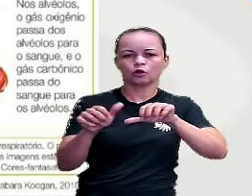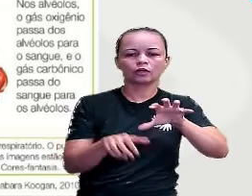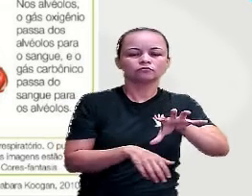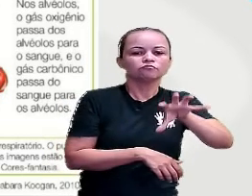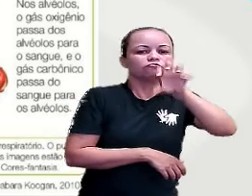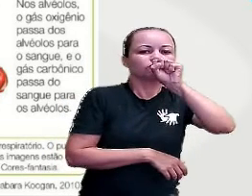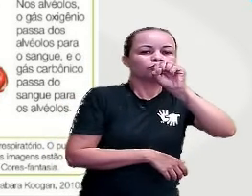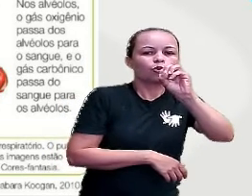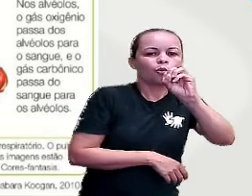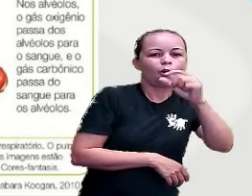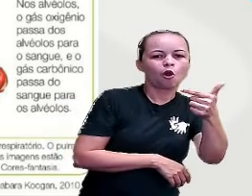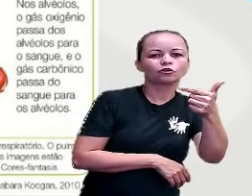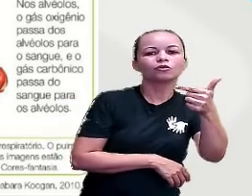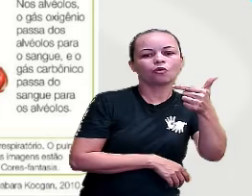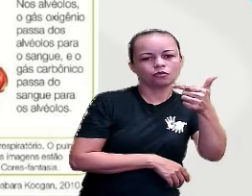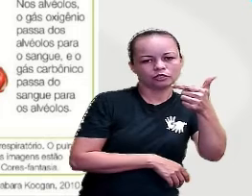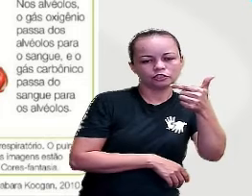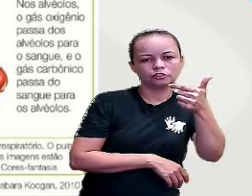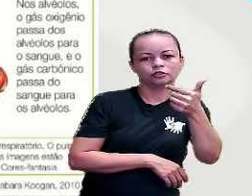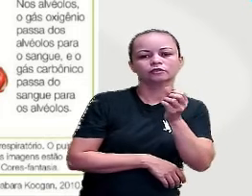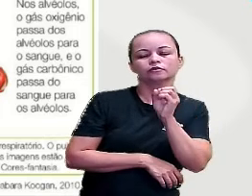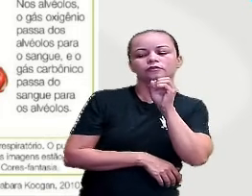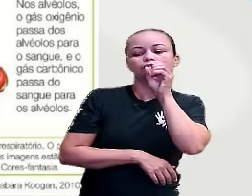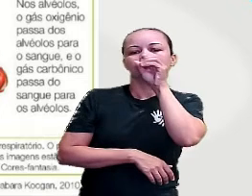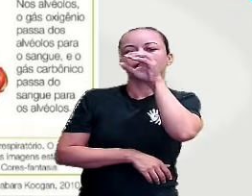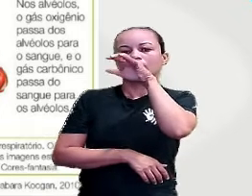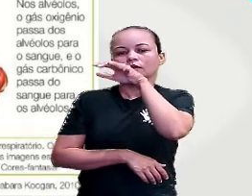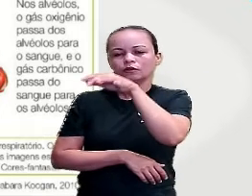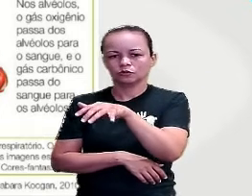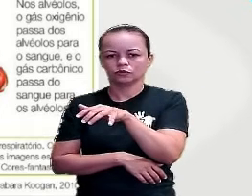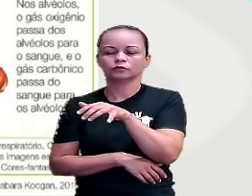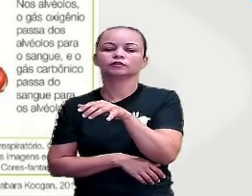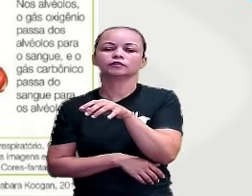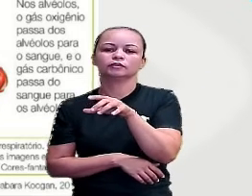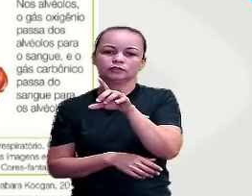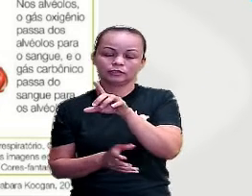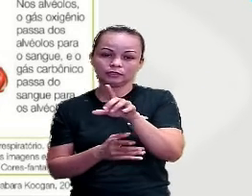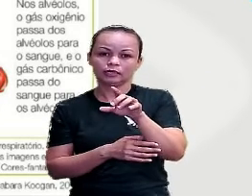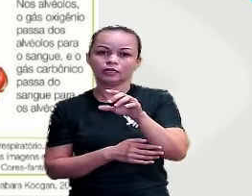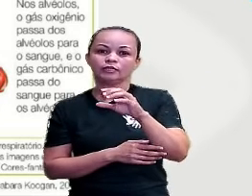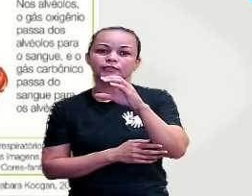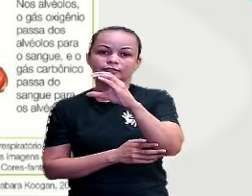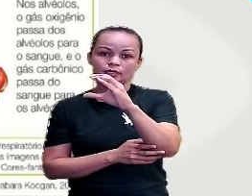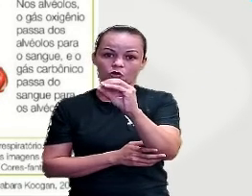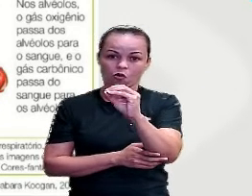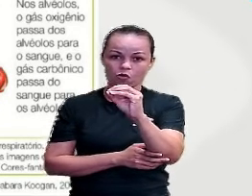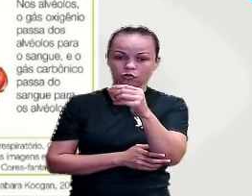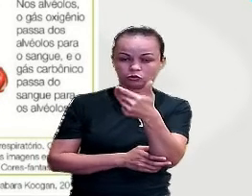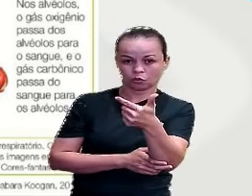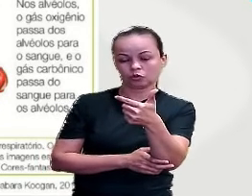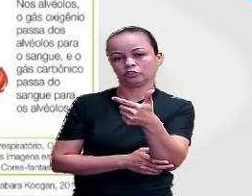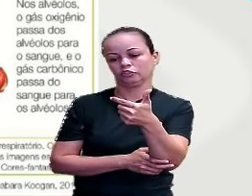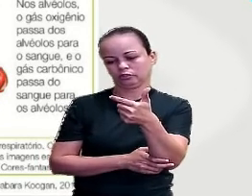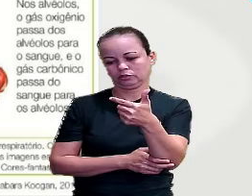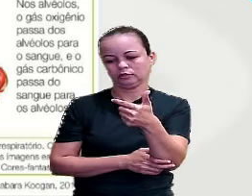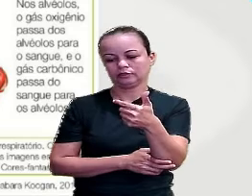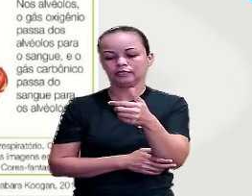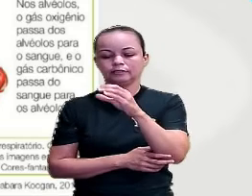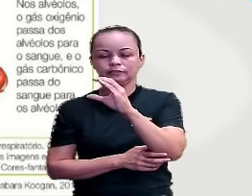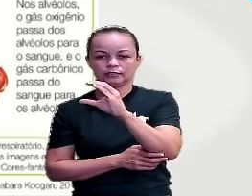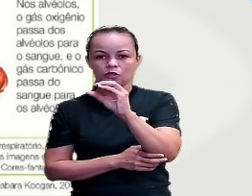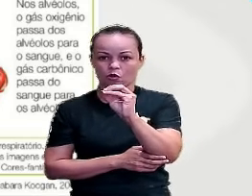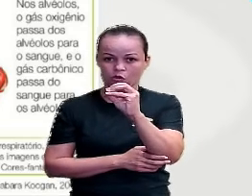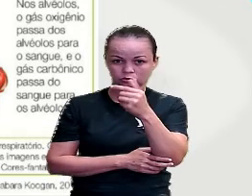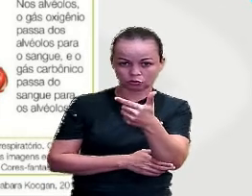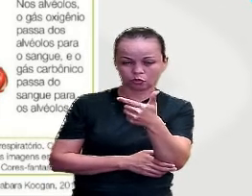gente está respirando, está retirando do nosso ar, pelo dióxido de carbono, pelo CO2, tá certo? Por essa siglazinha aí, a